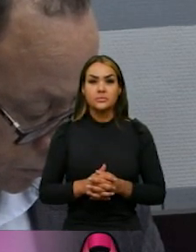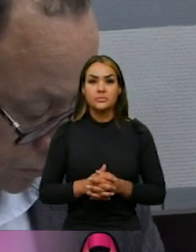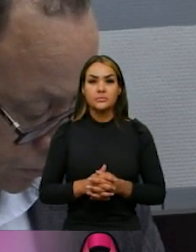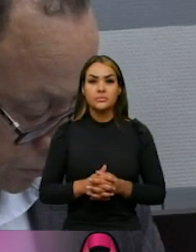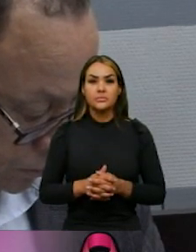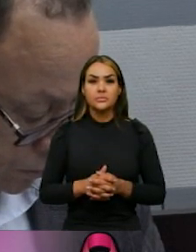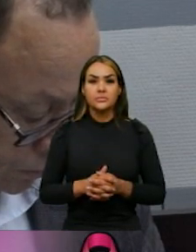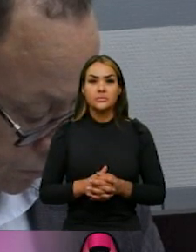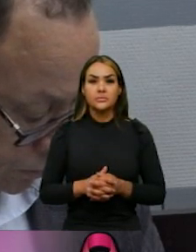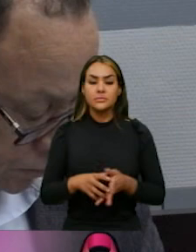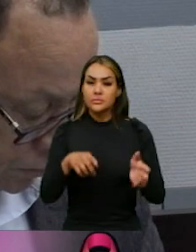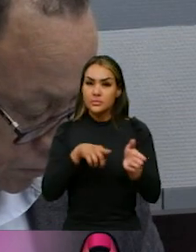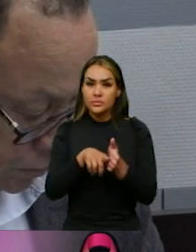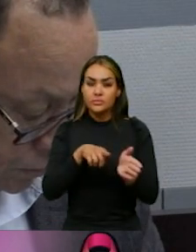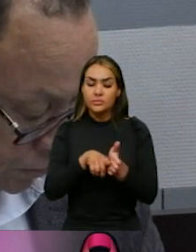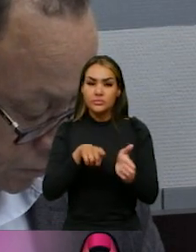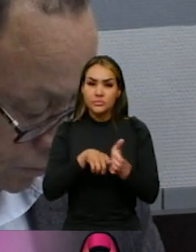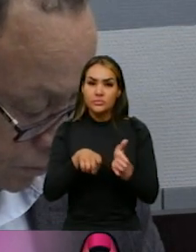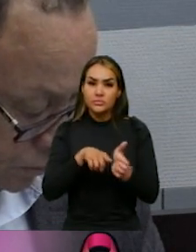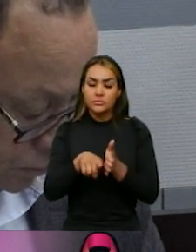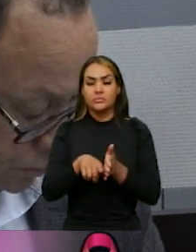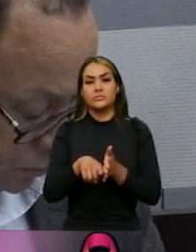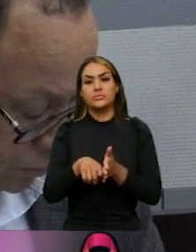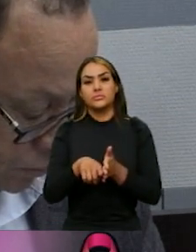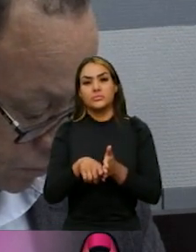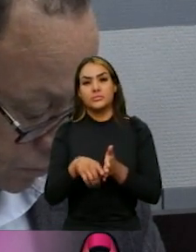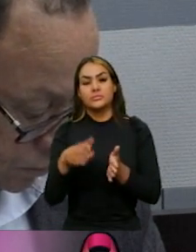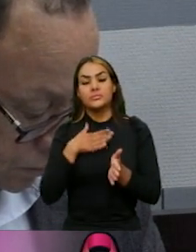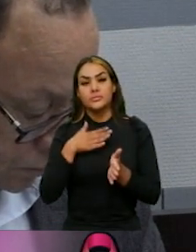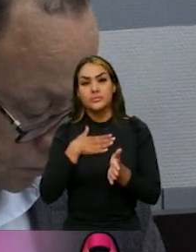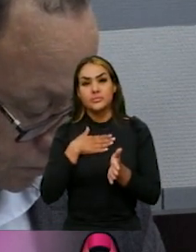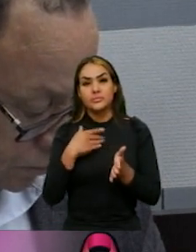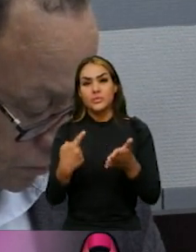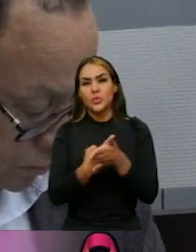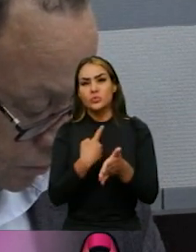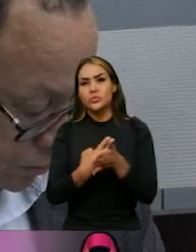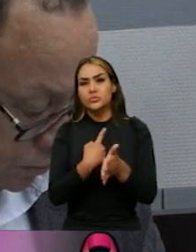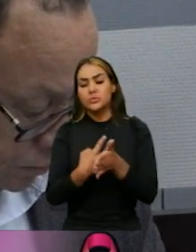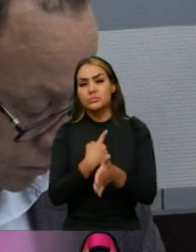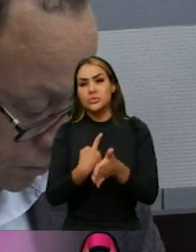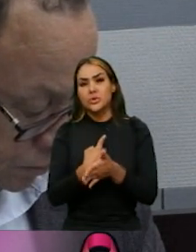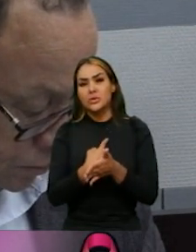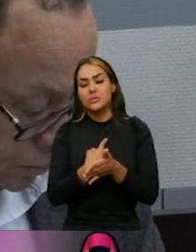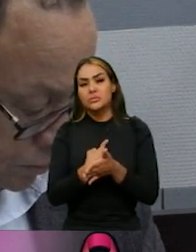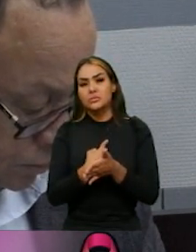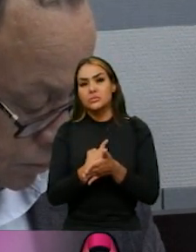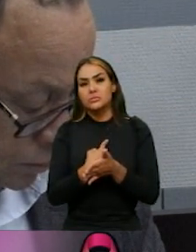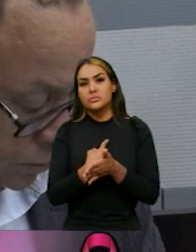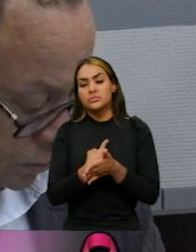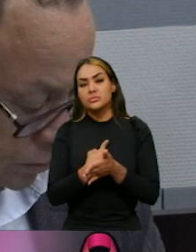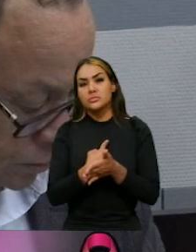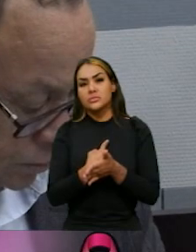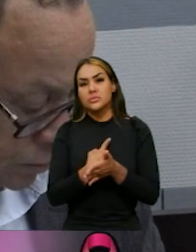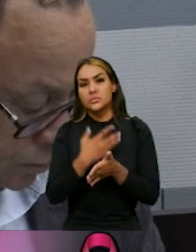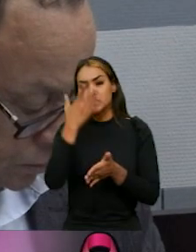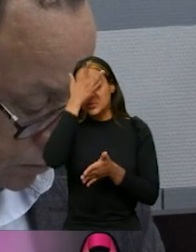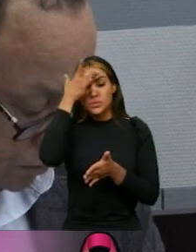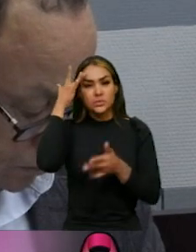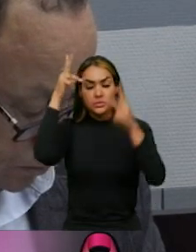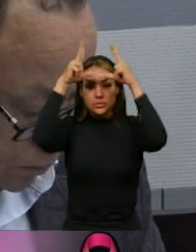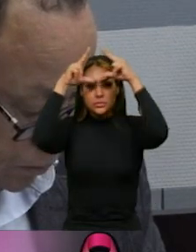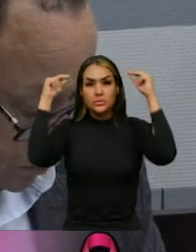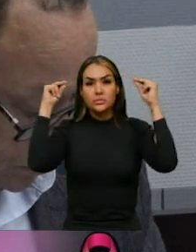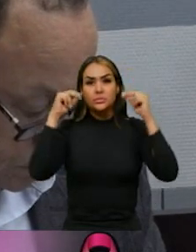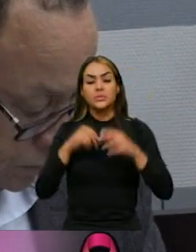questionado pelos colaboradores da Santa Casa, vereador Dunga, e até semana passada também eu fiz um ofício até o deputado estadual